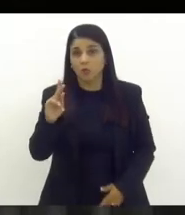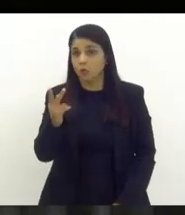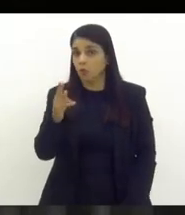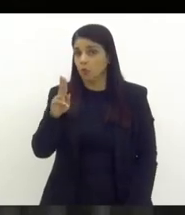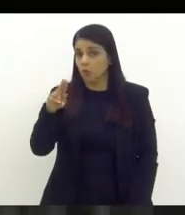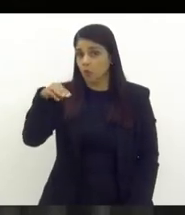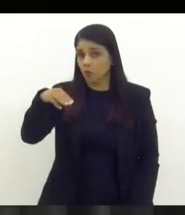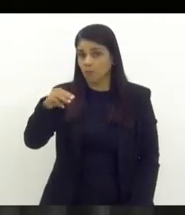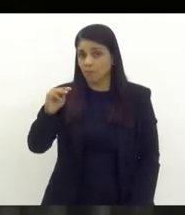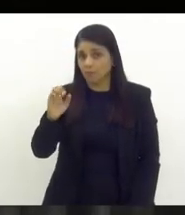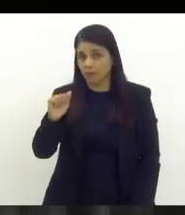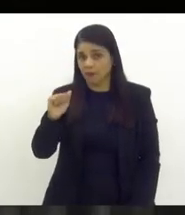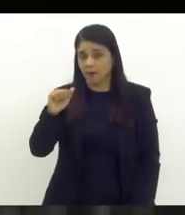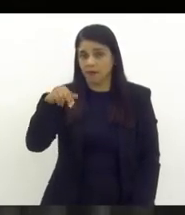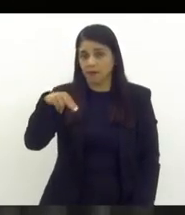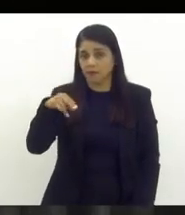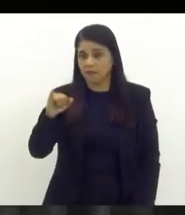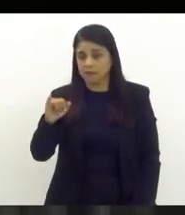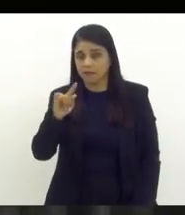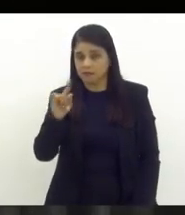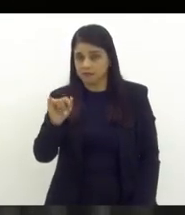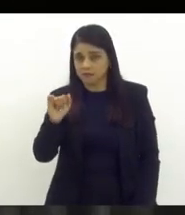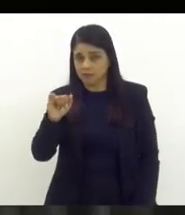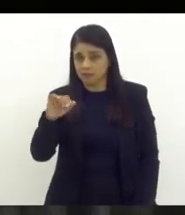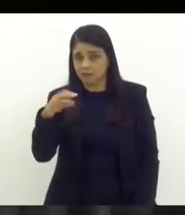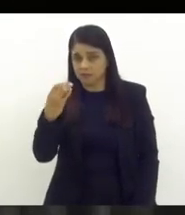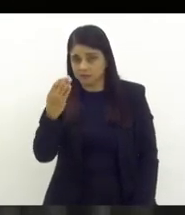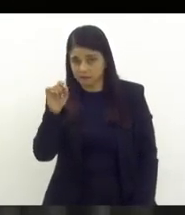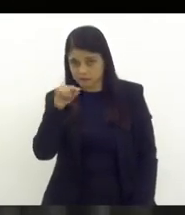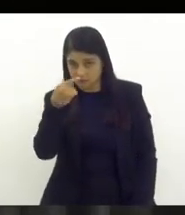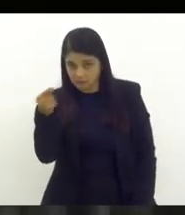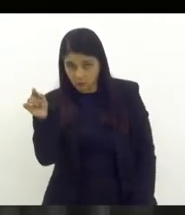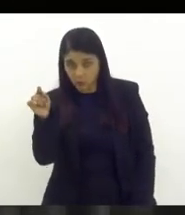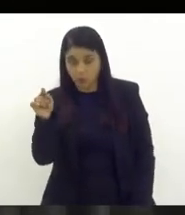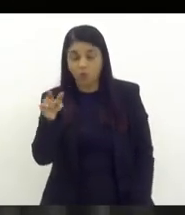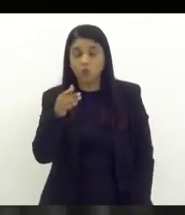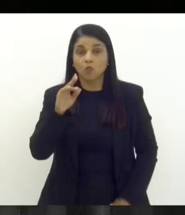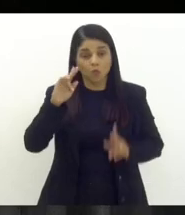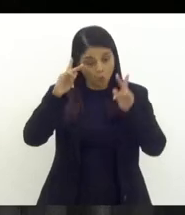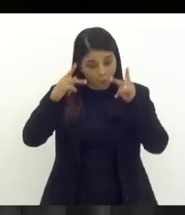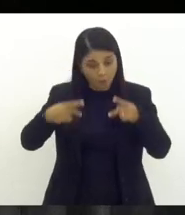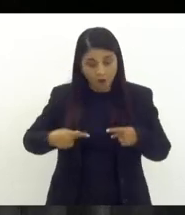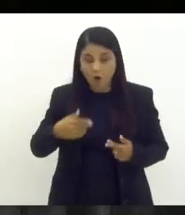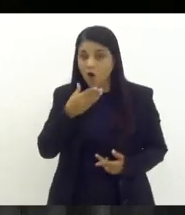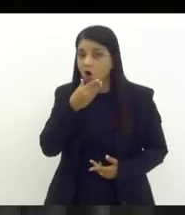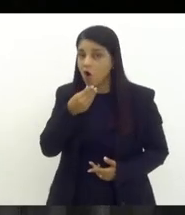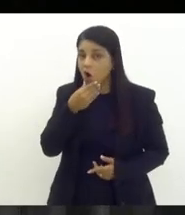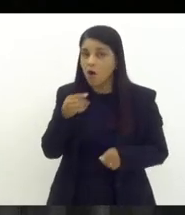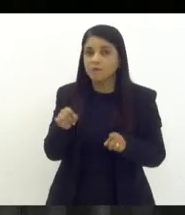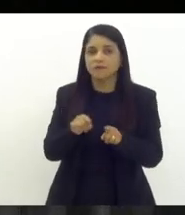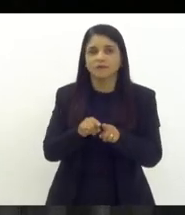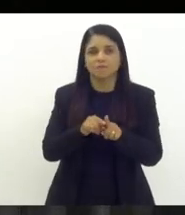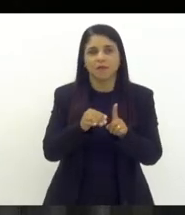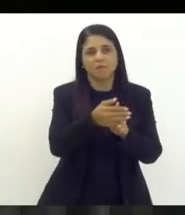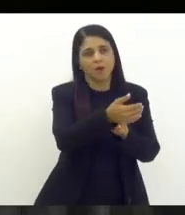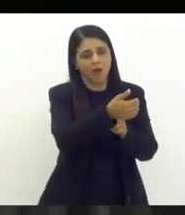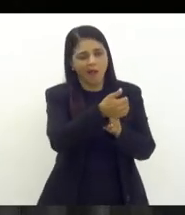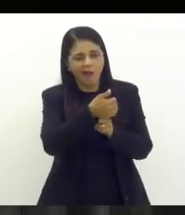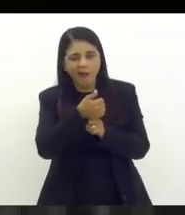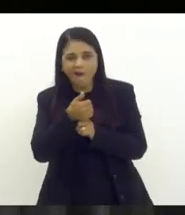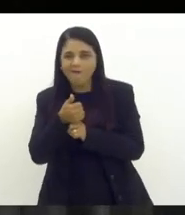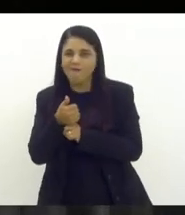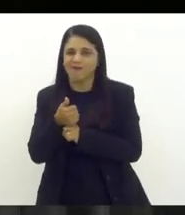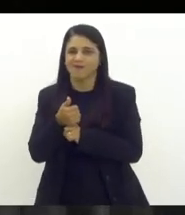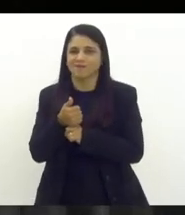forma eh não crítica né Nós precisamos humanizar também os homens no atendimento né porque